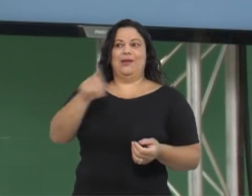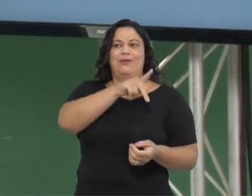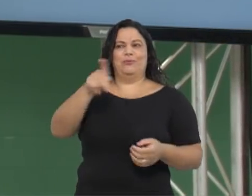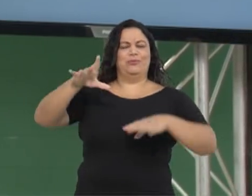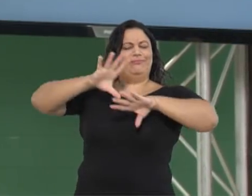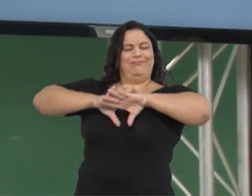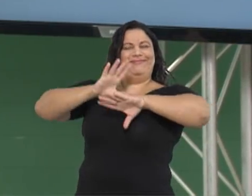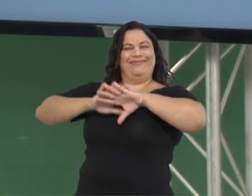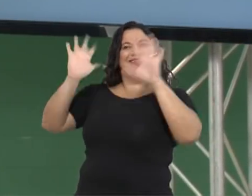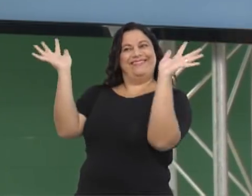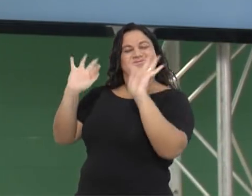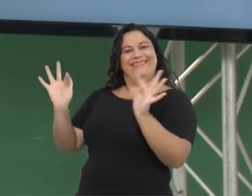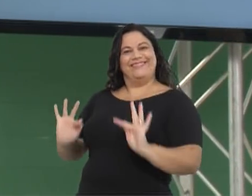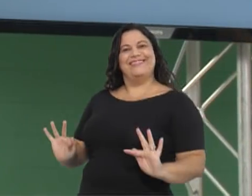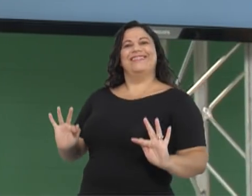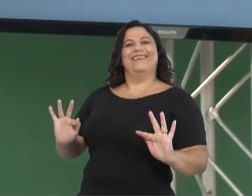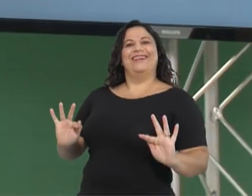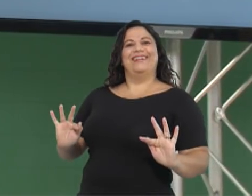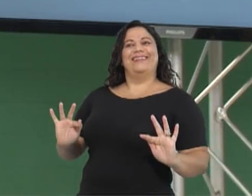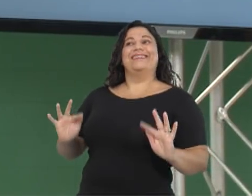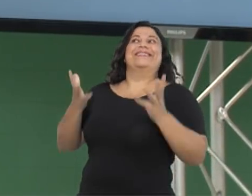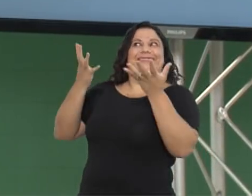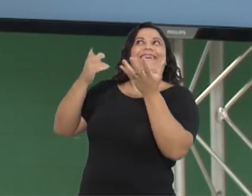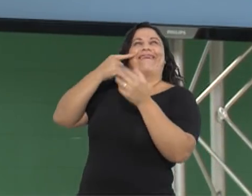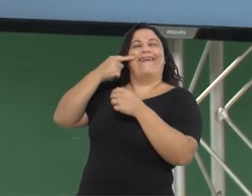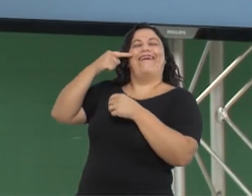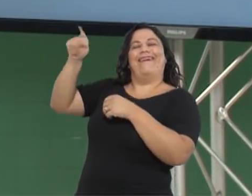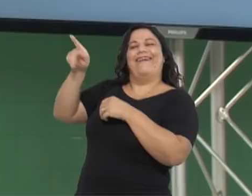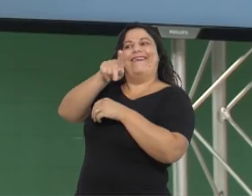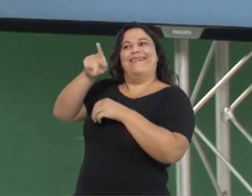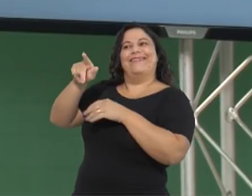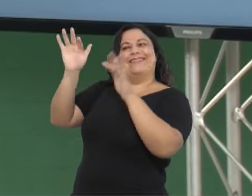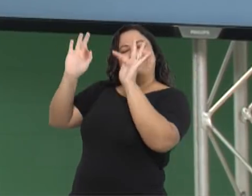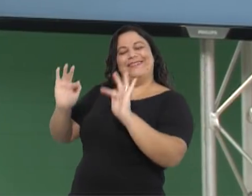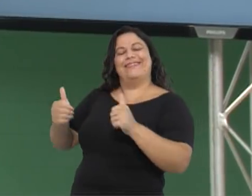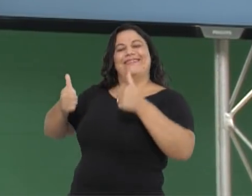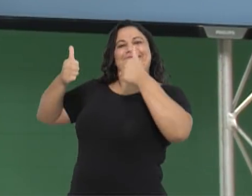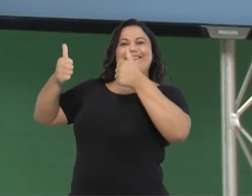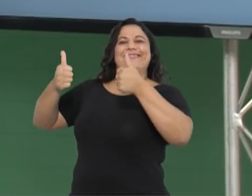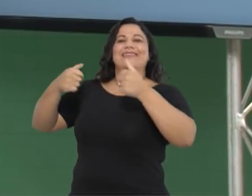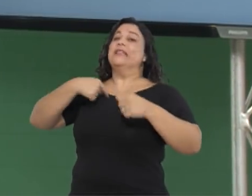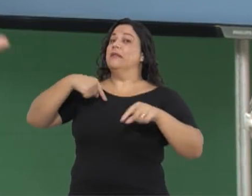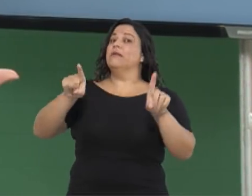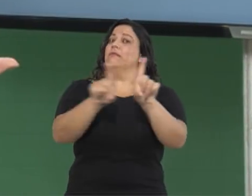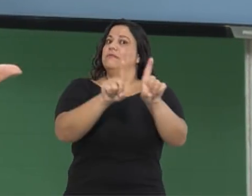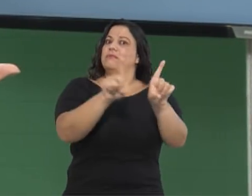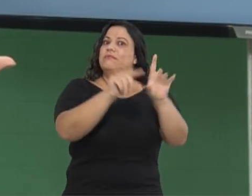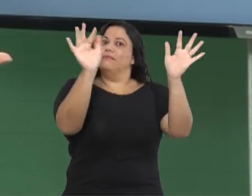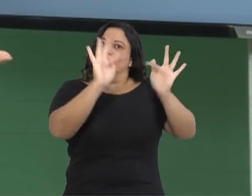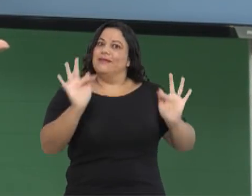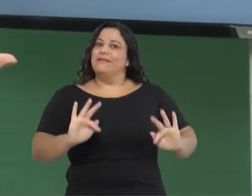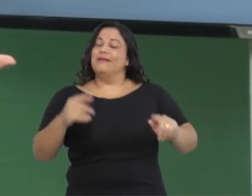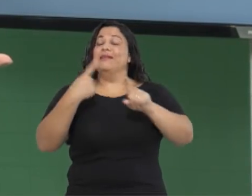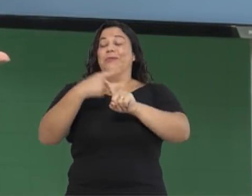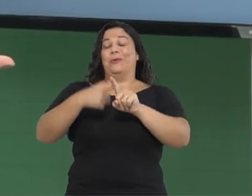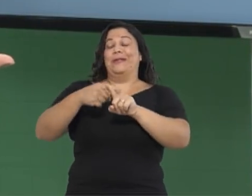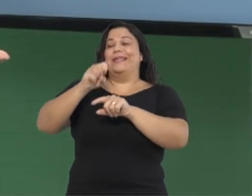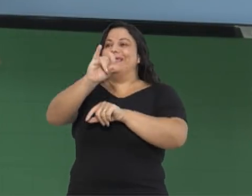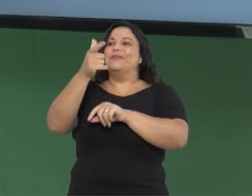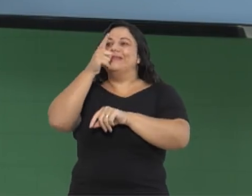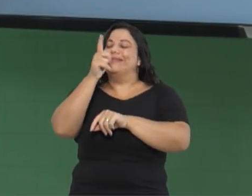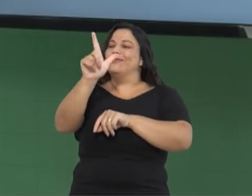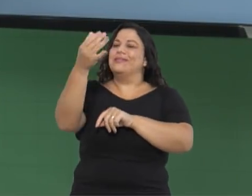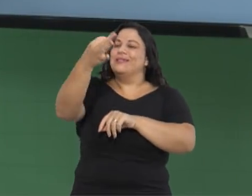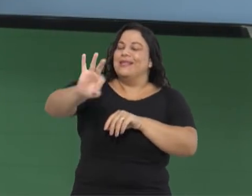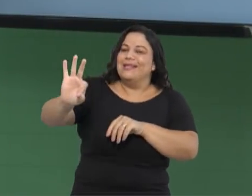vai ficar bem feliz, né? Eu espero que ela fique. E eu também vou ficar feliz, porque se você acertou a conta lá de